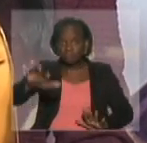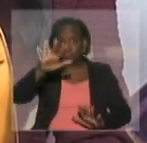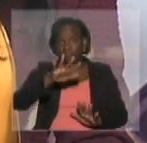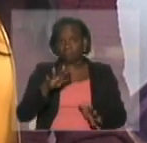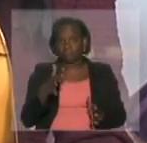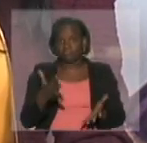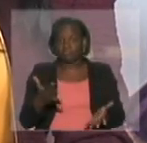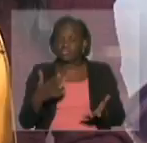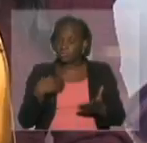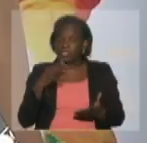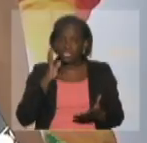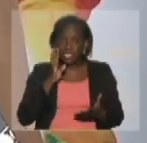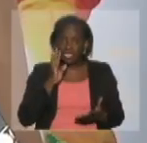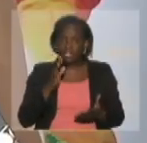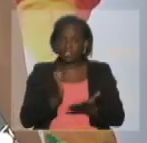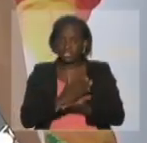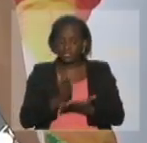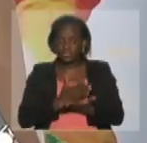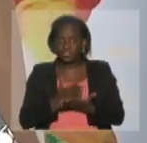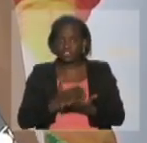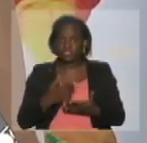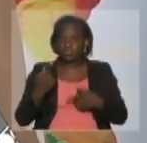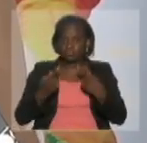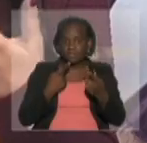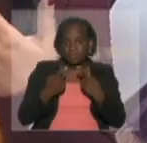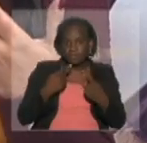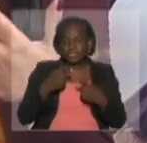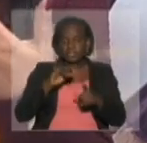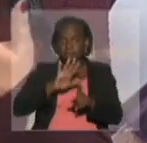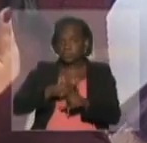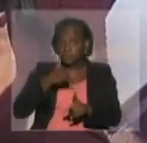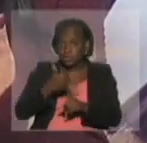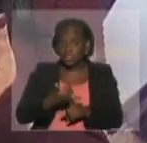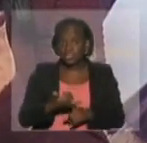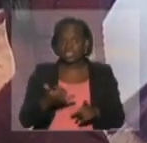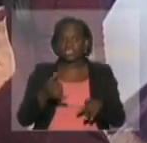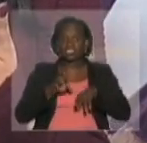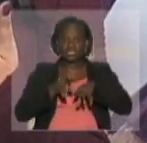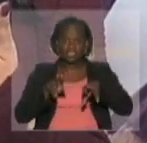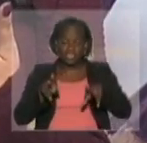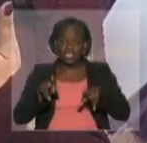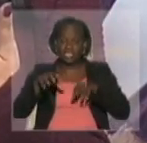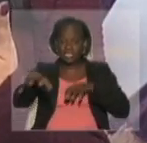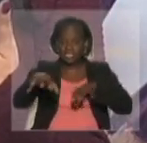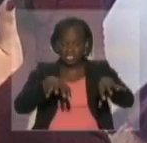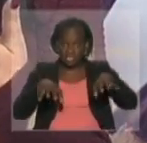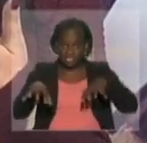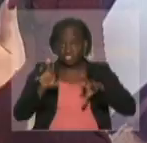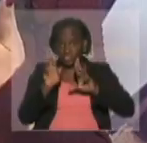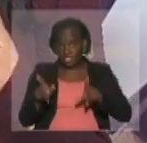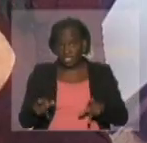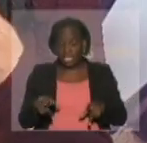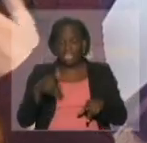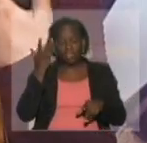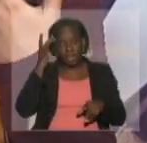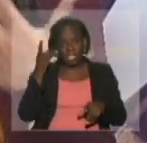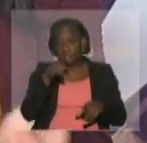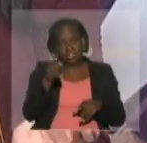É muito bacana. Acho que é um livro legal para discutir bullying, diferenças regionais. Eu não sei vocês, mas eu acho que aqui no